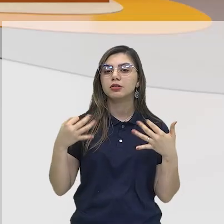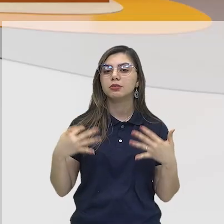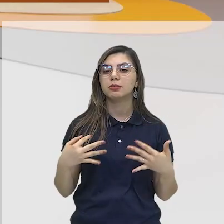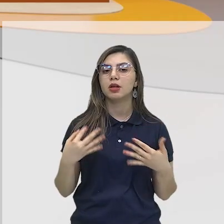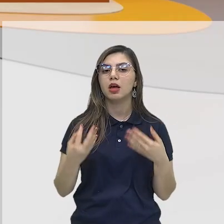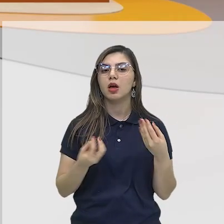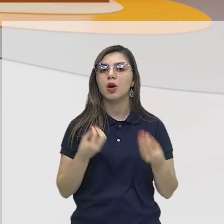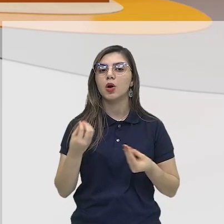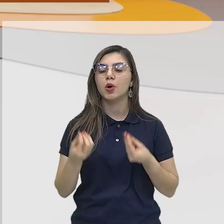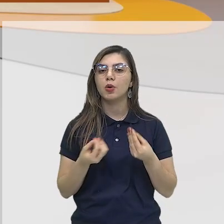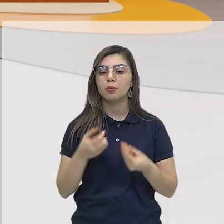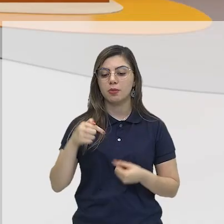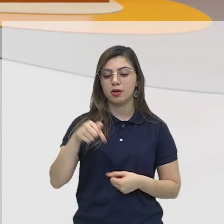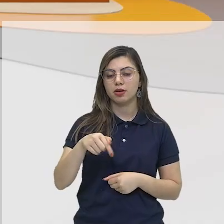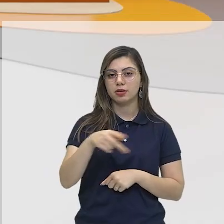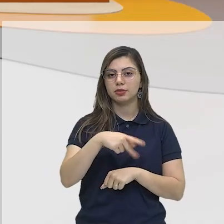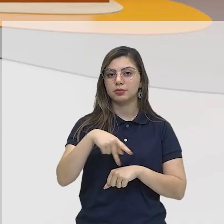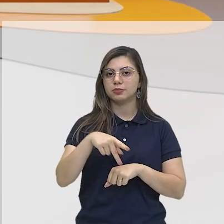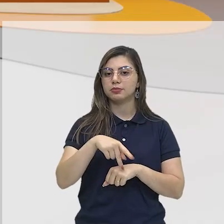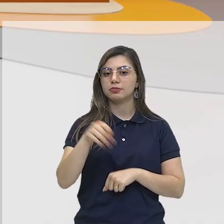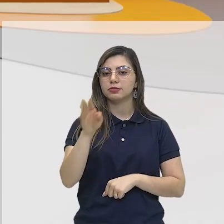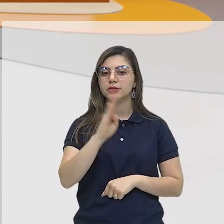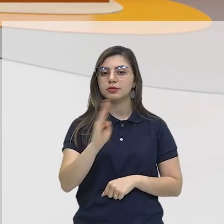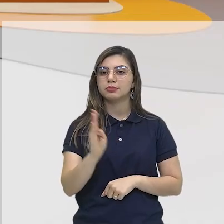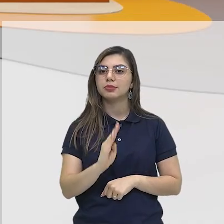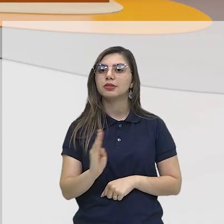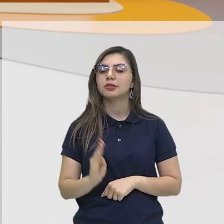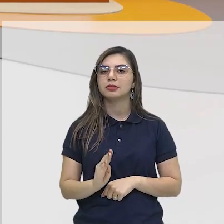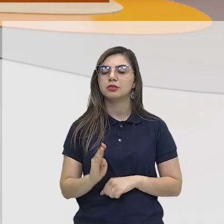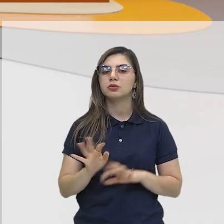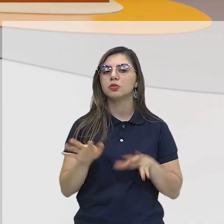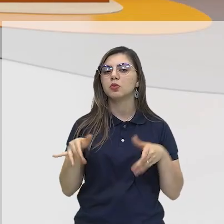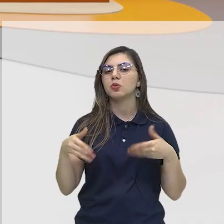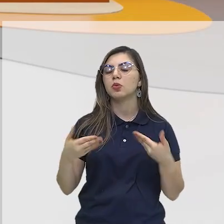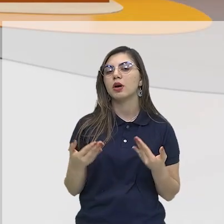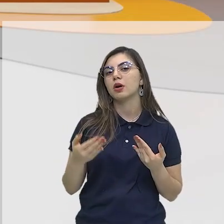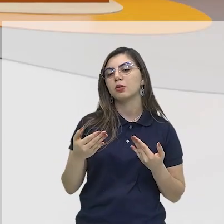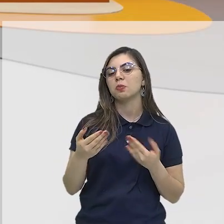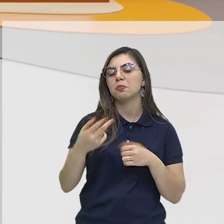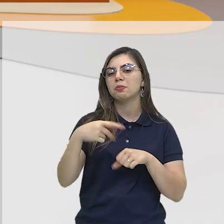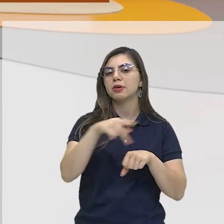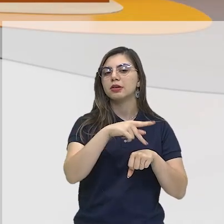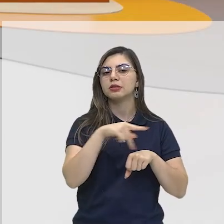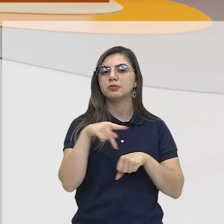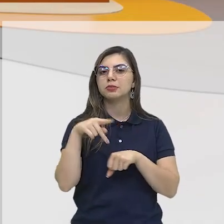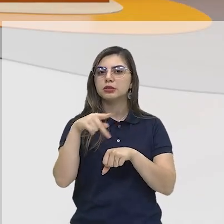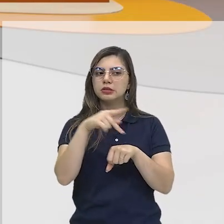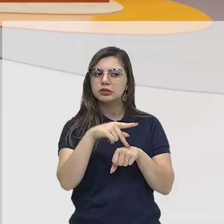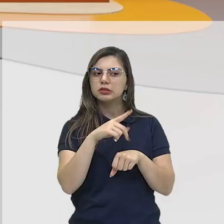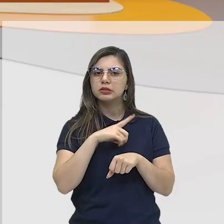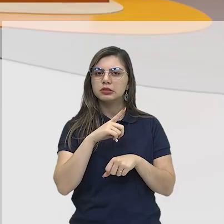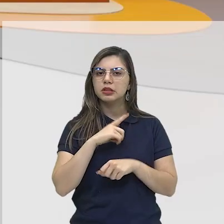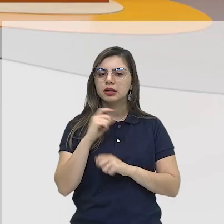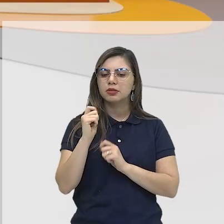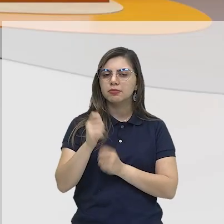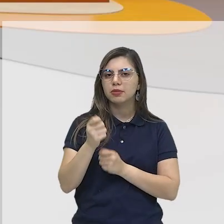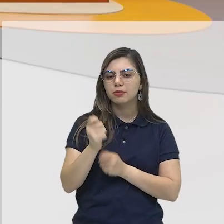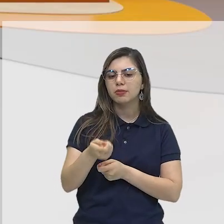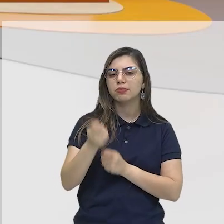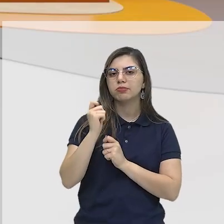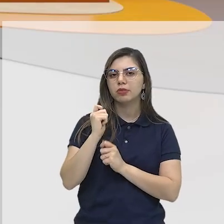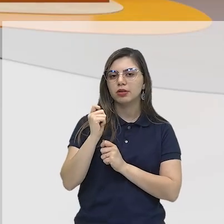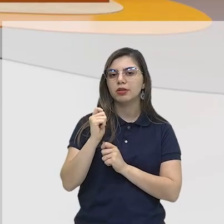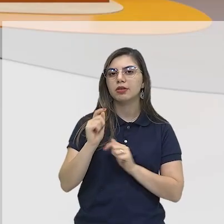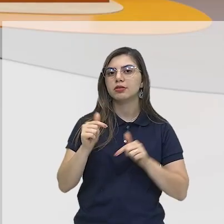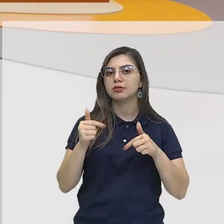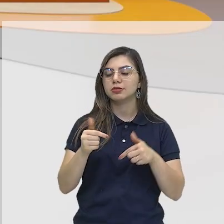nível de Brasil, que a gente vai conseguir falar. Quais são, então, os países pesqueiros? A gente vai, então,